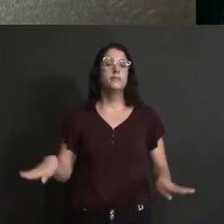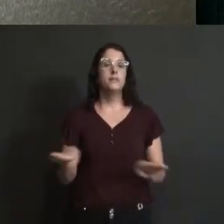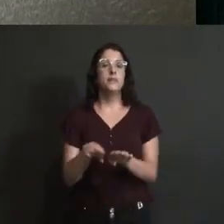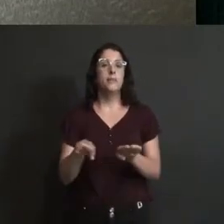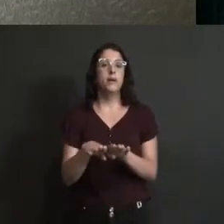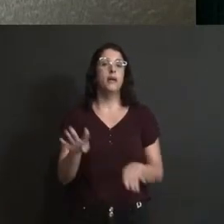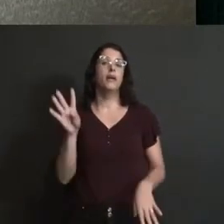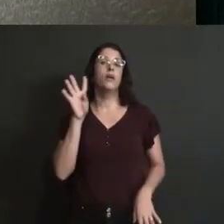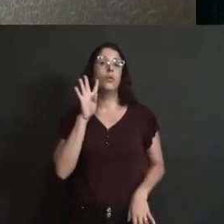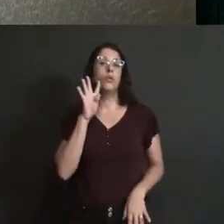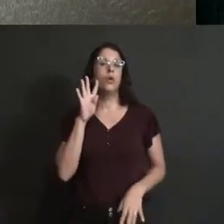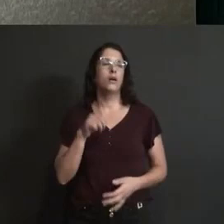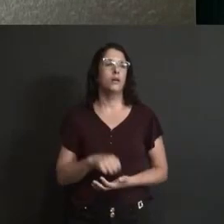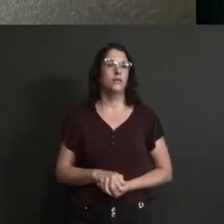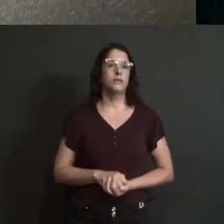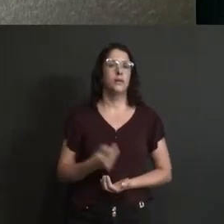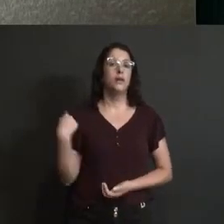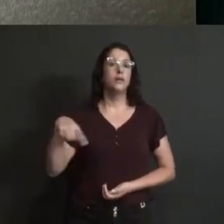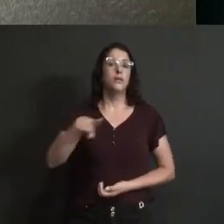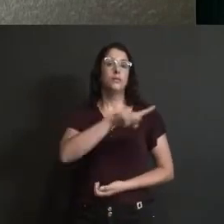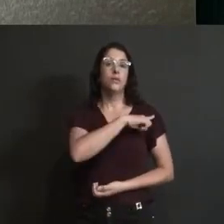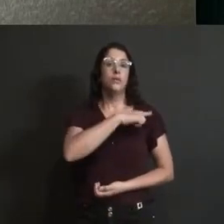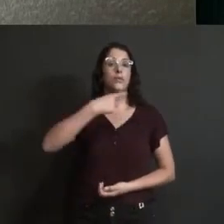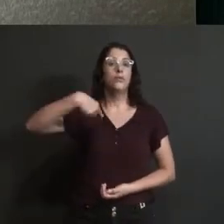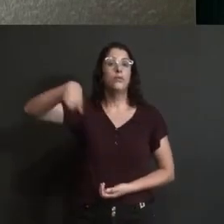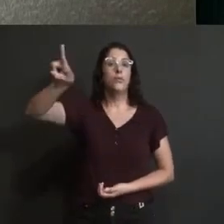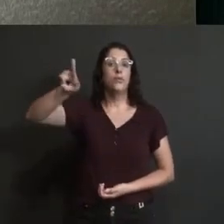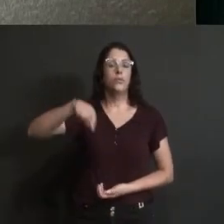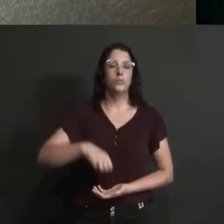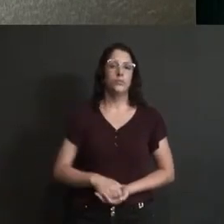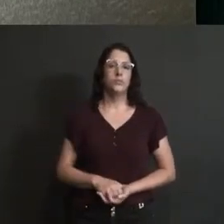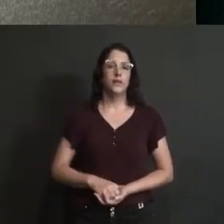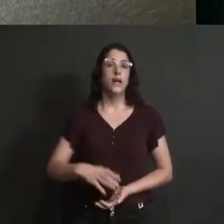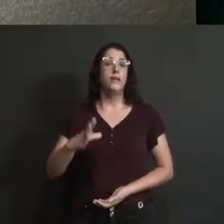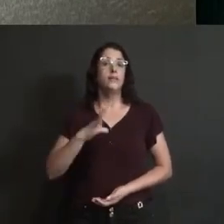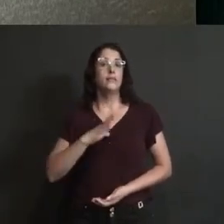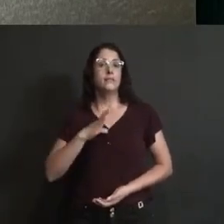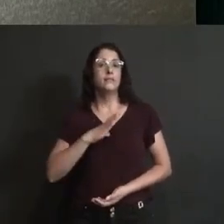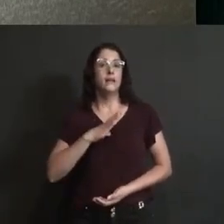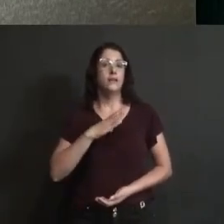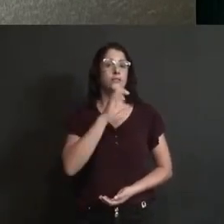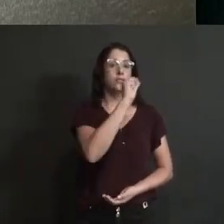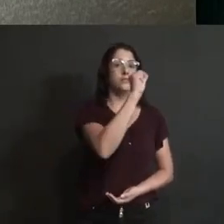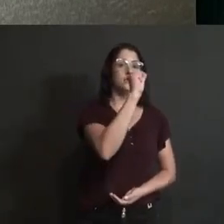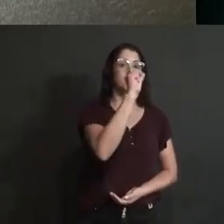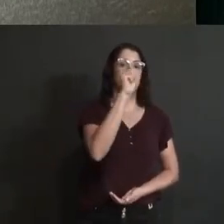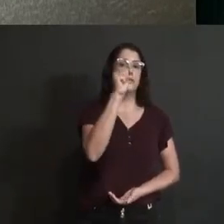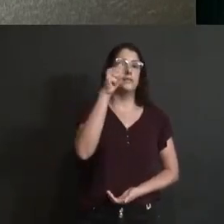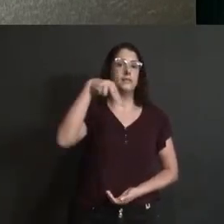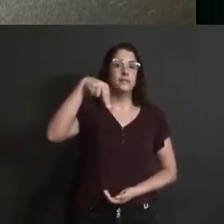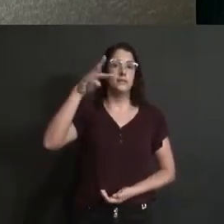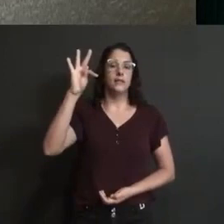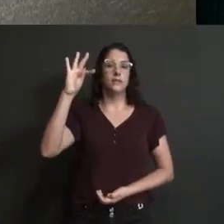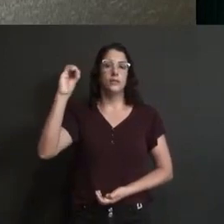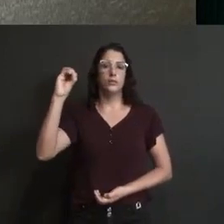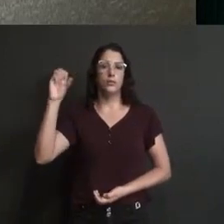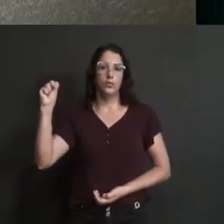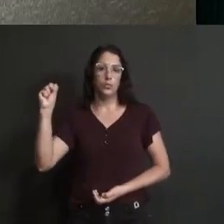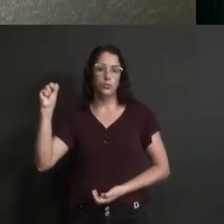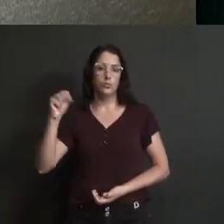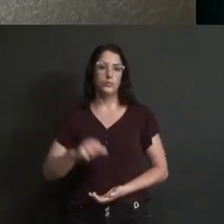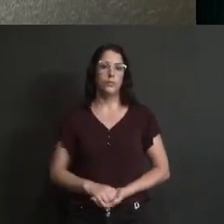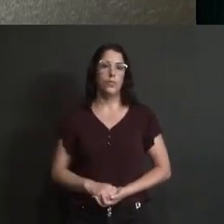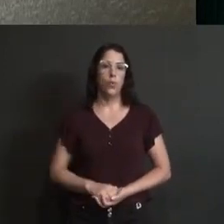quarta-feira, nós estivemos em Santos, na cidade de Santos, a convite do Conselho de